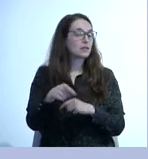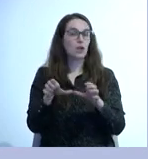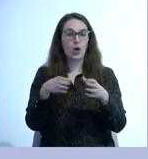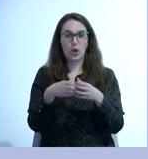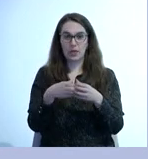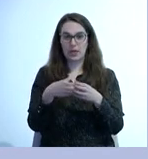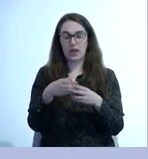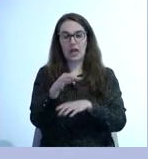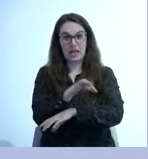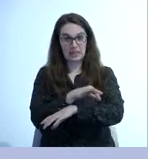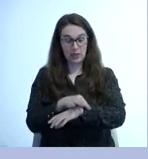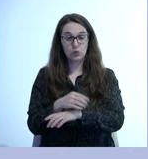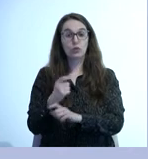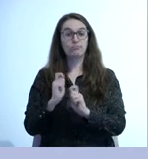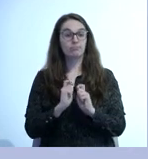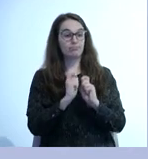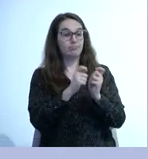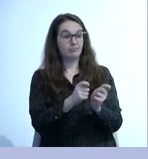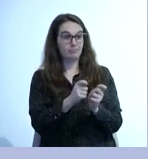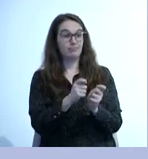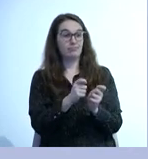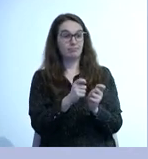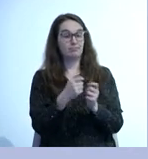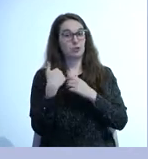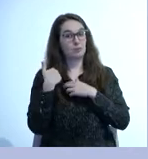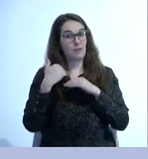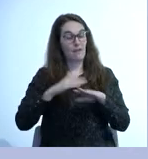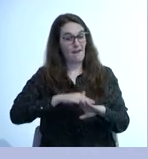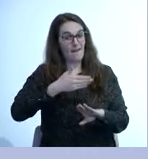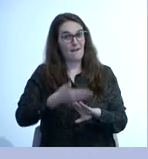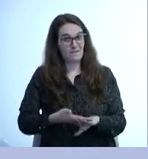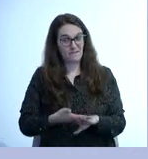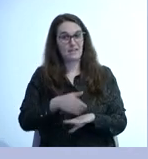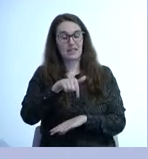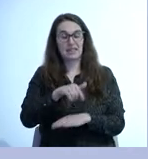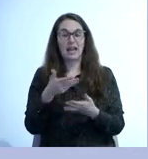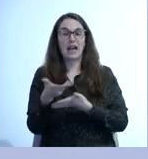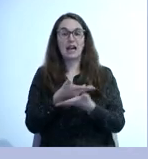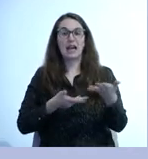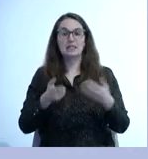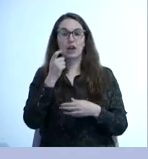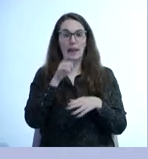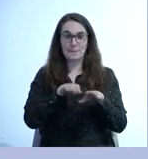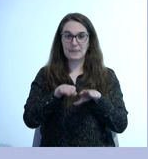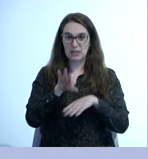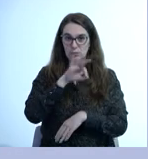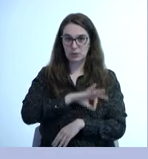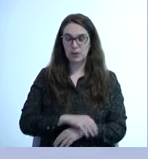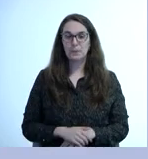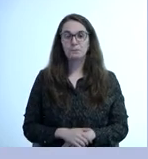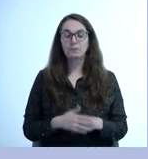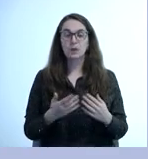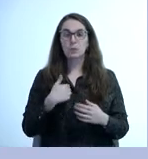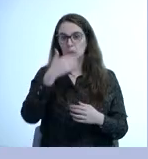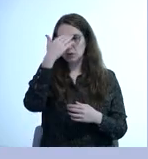Arquitetos, assumiu essa maior responsabilidade ainda nesta relação com a prática profissional e com